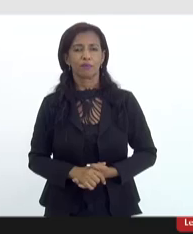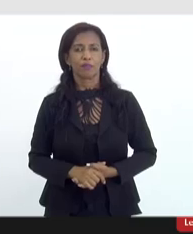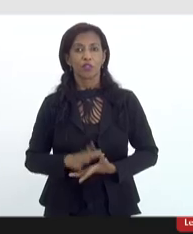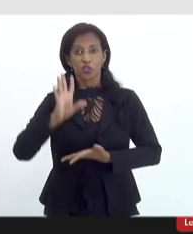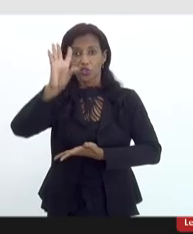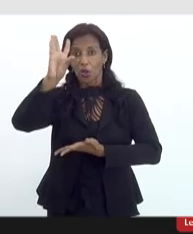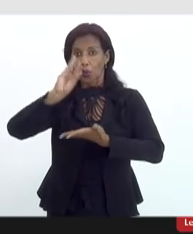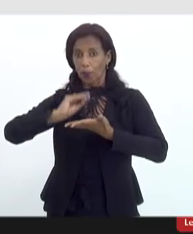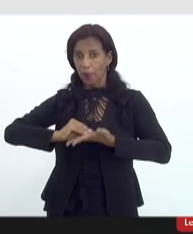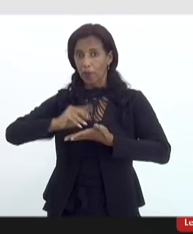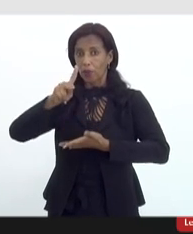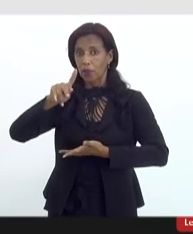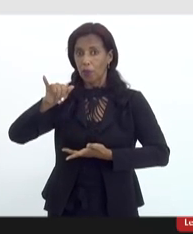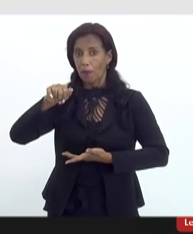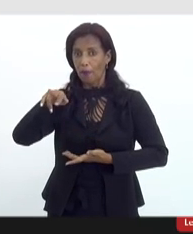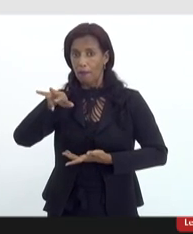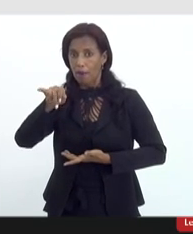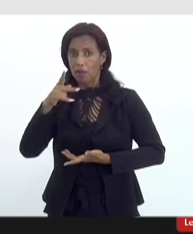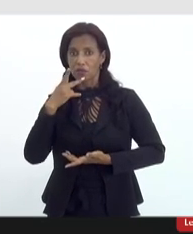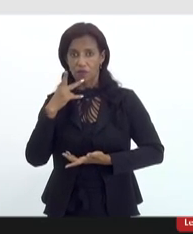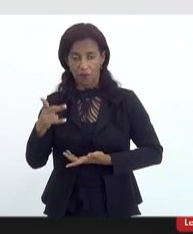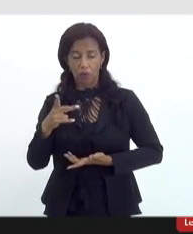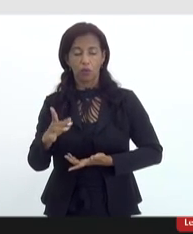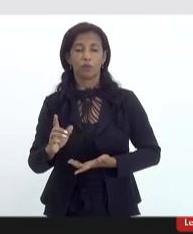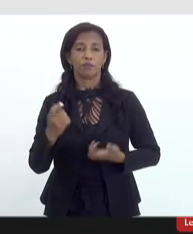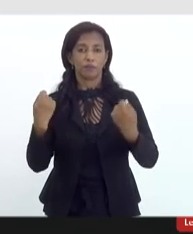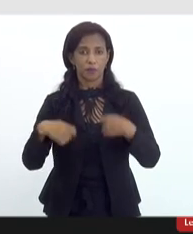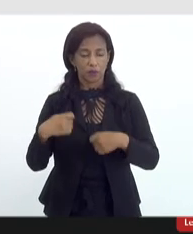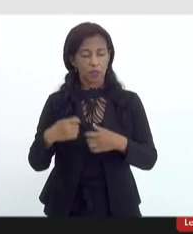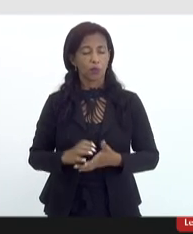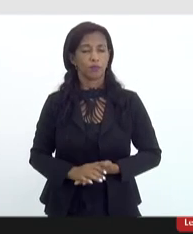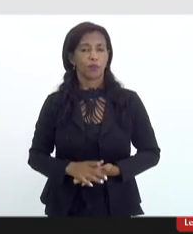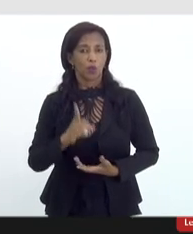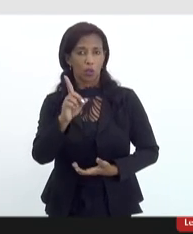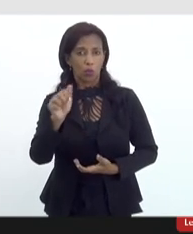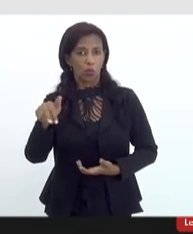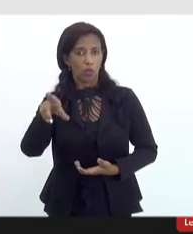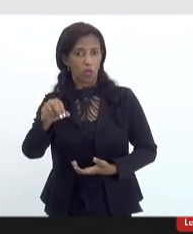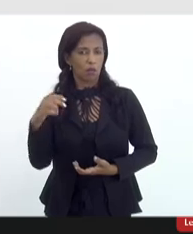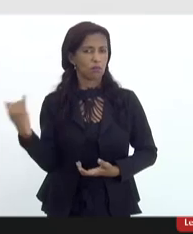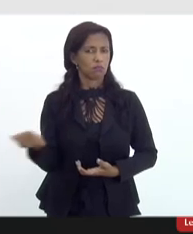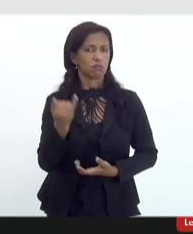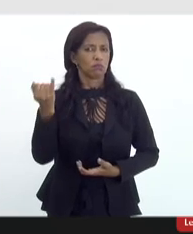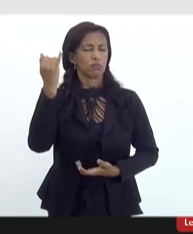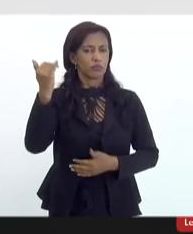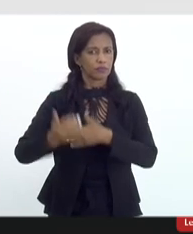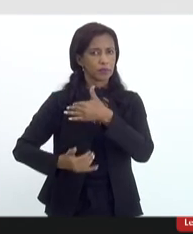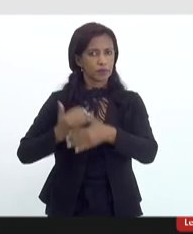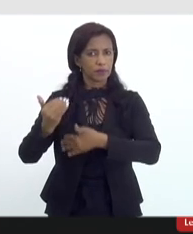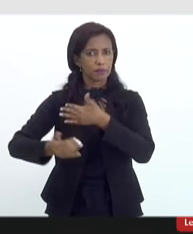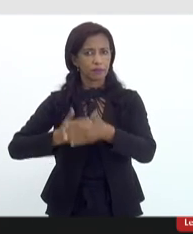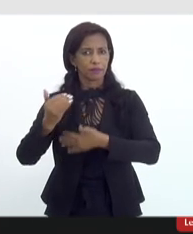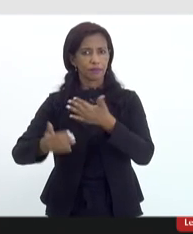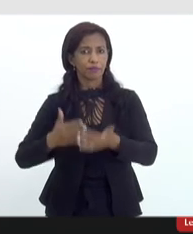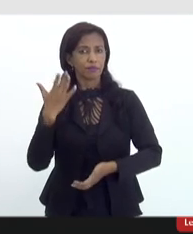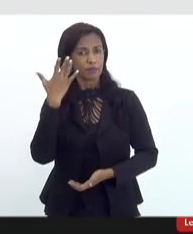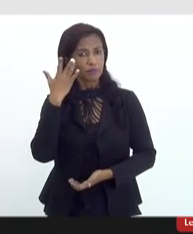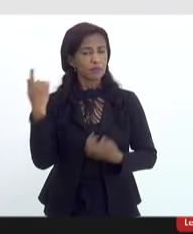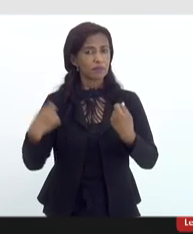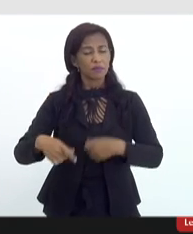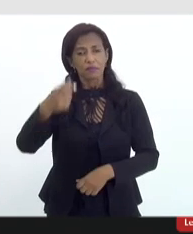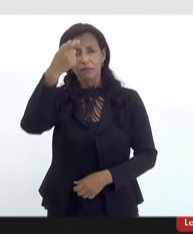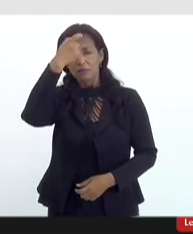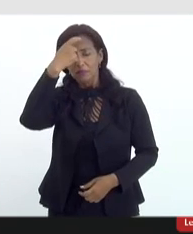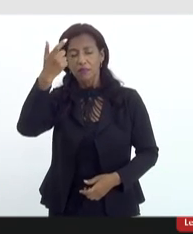Márcio falou também, né, da vara especializada, da reparação, que é uma dimensão fundamental nesse processo, e acho que a gente precisa